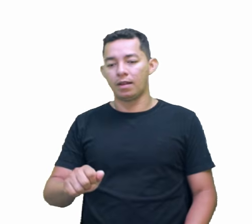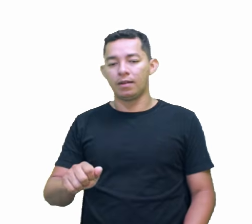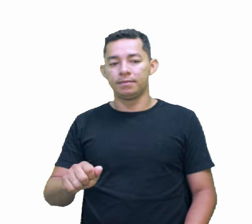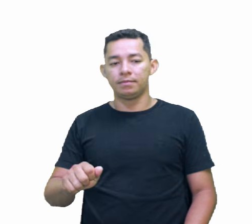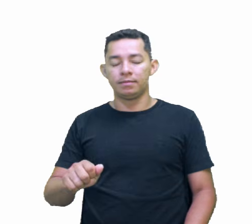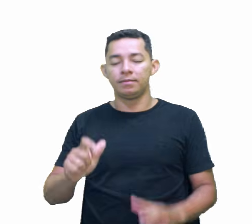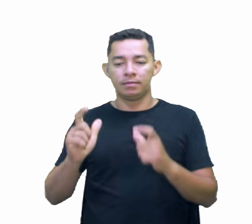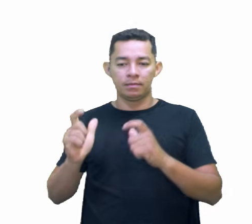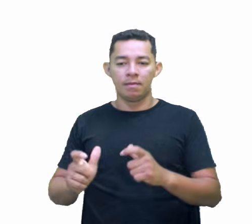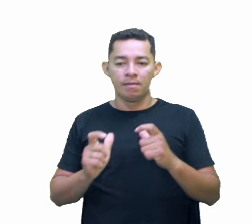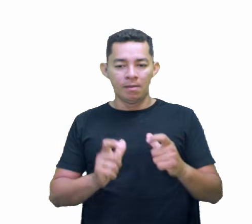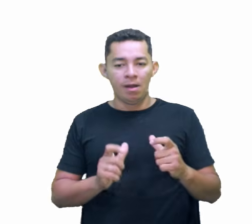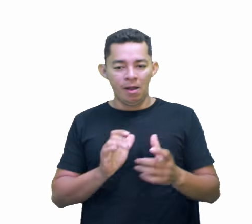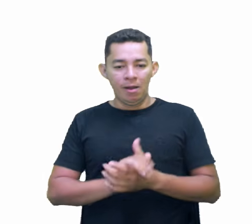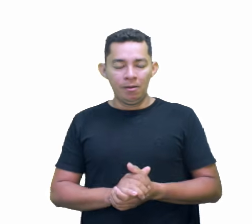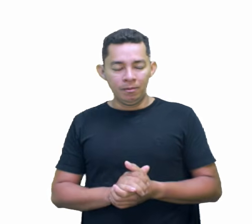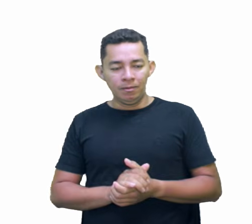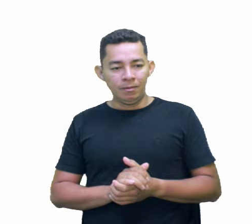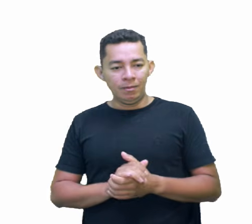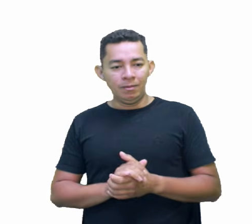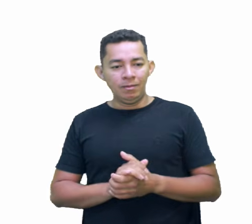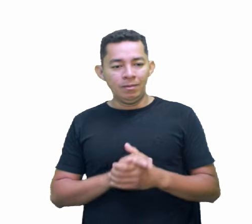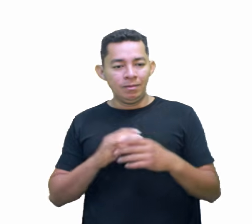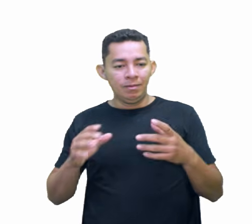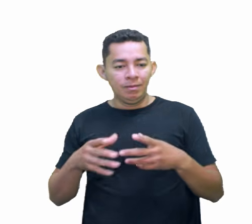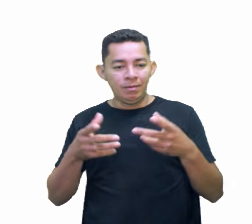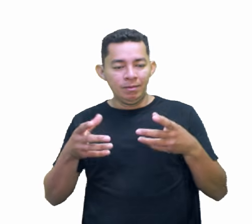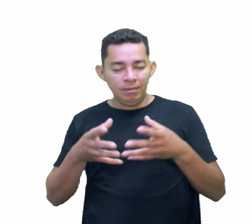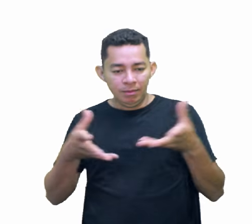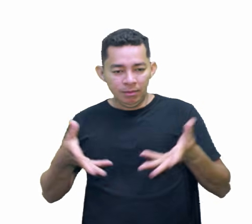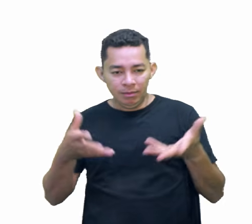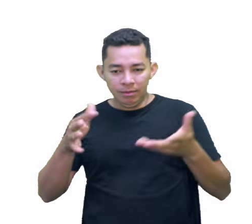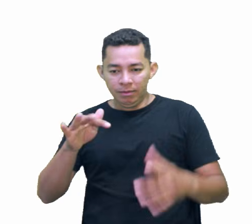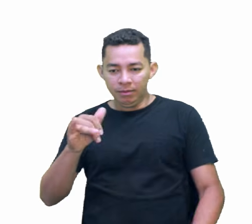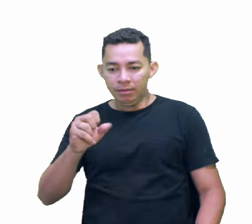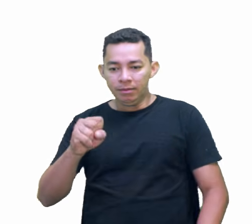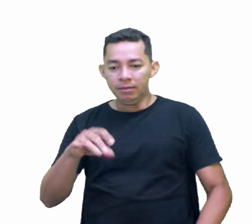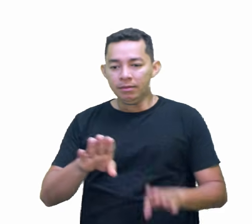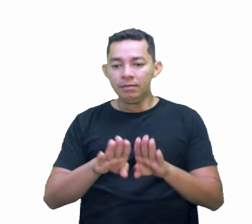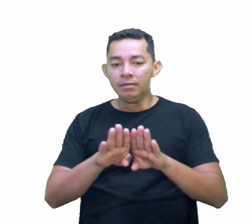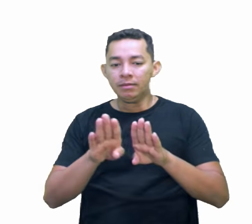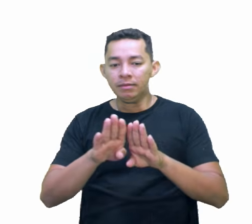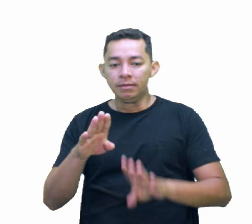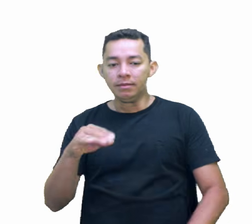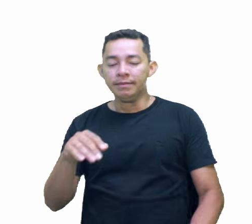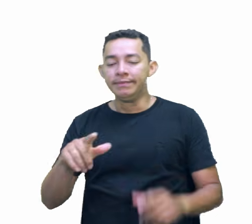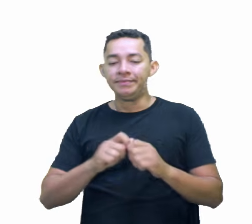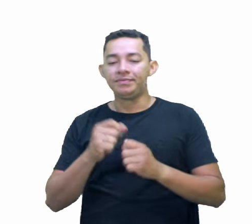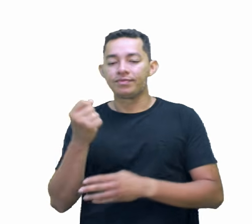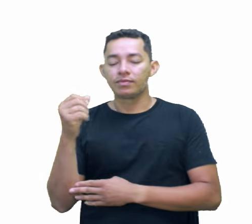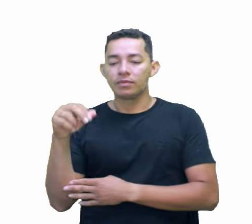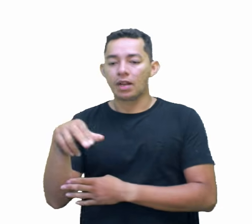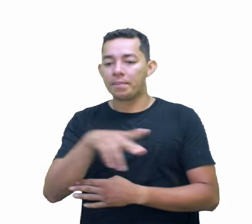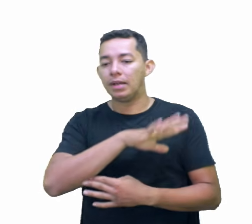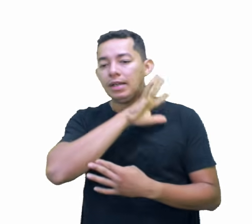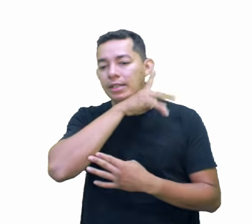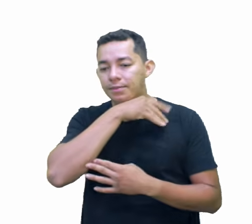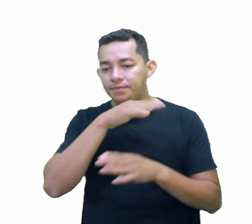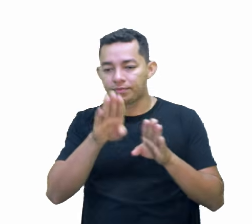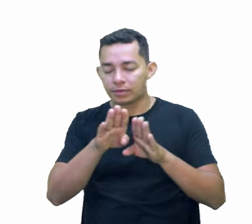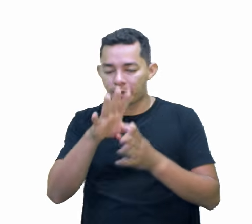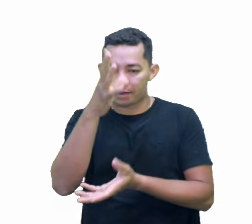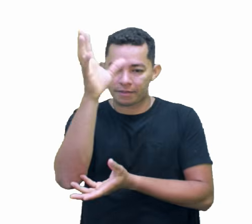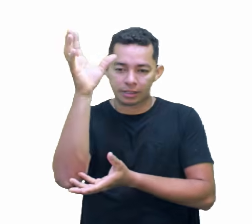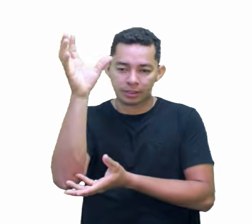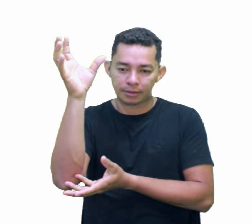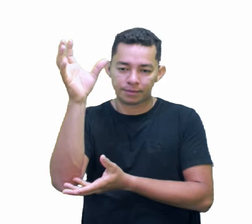determinado local. A ação fisiológica dele também permite uma migração vegetal e animal, além da questão também até